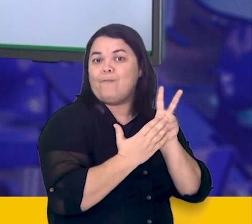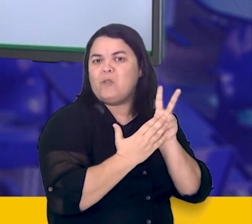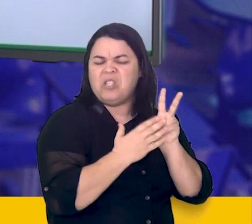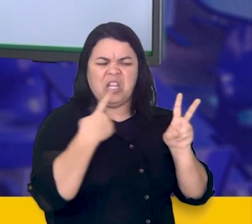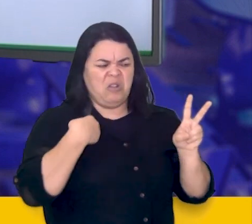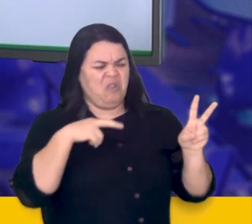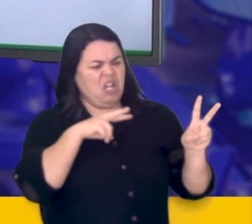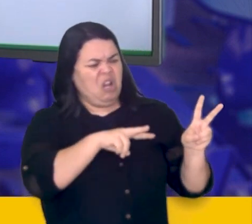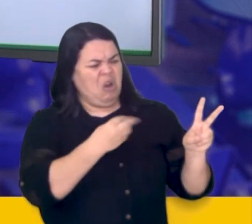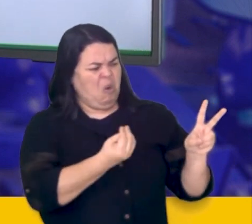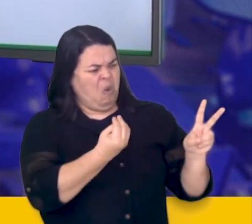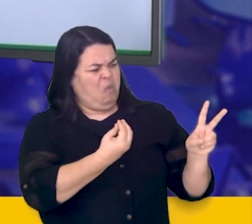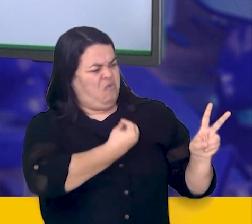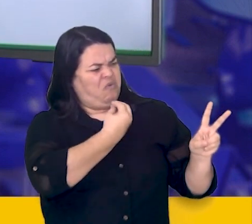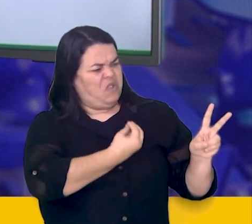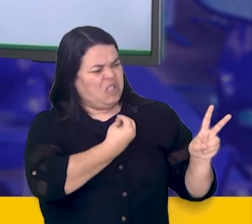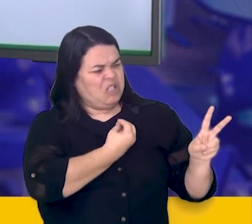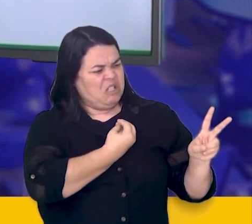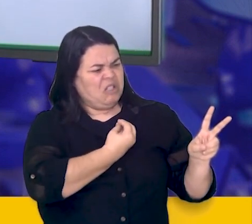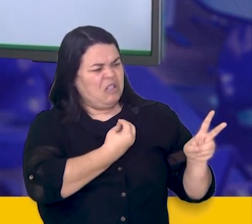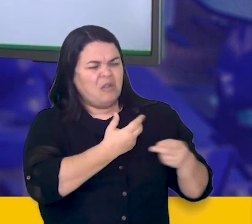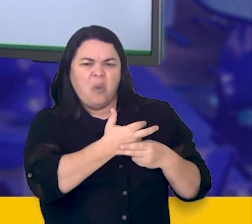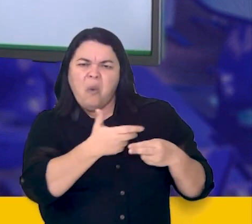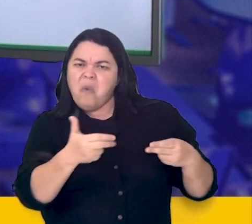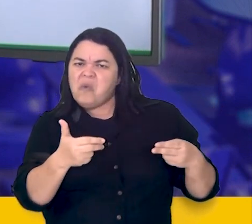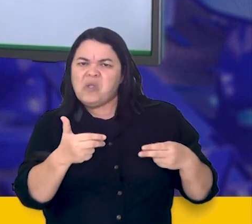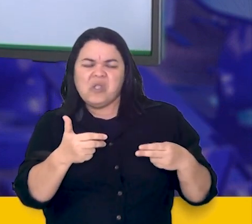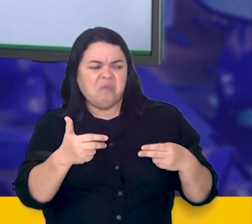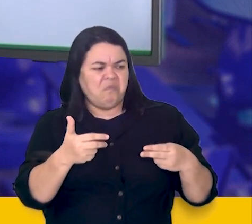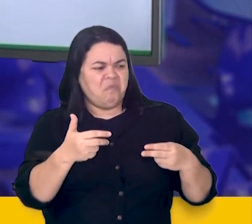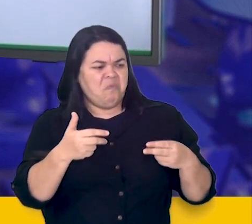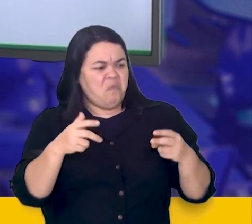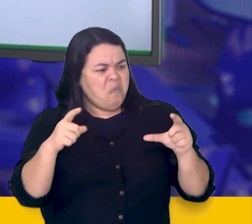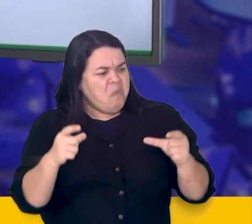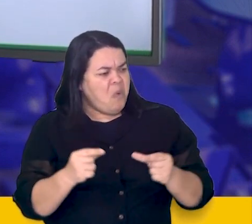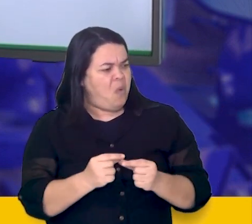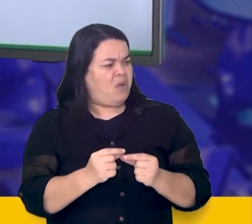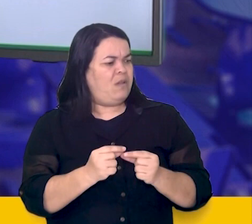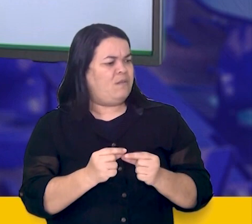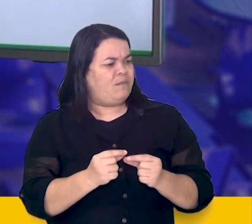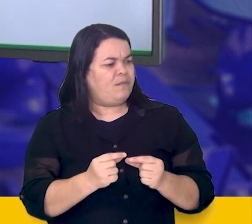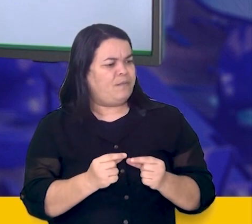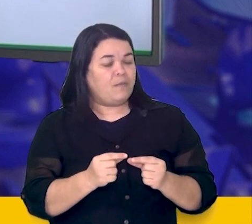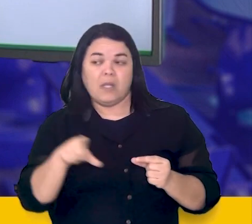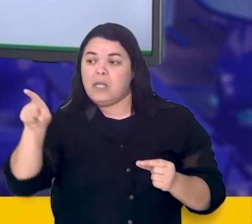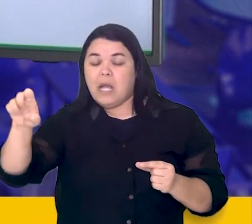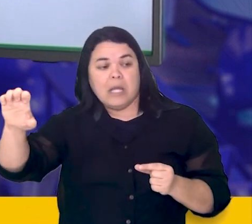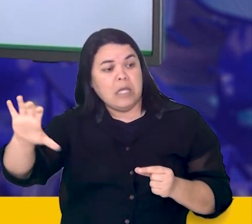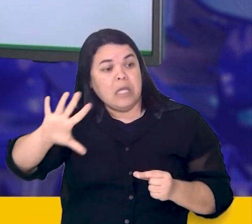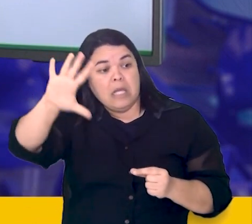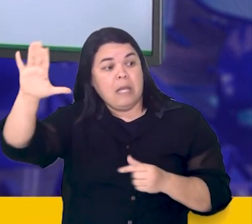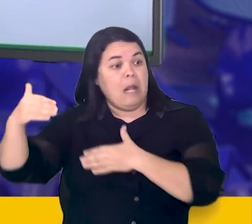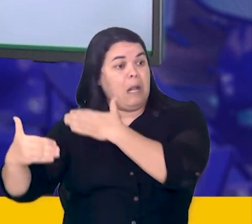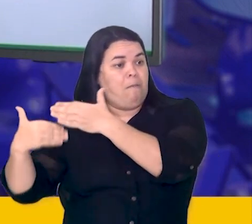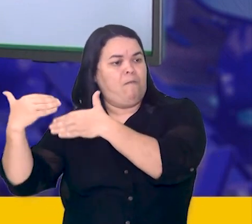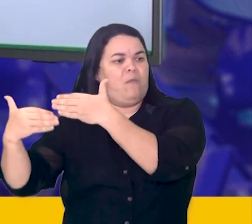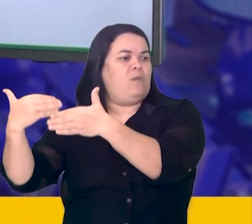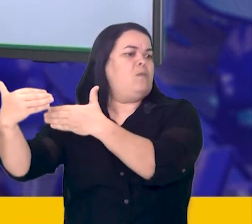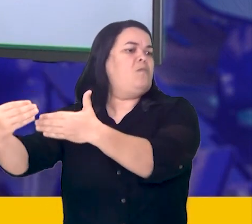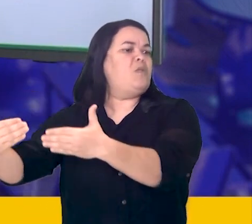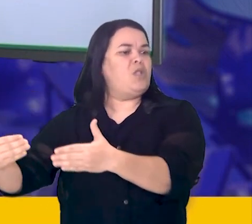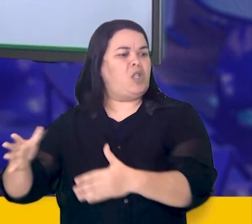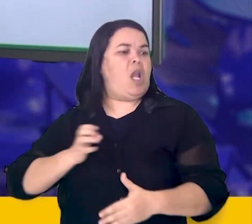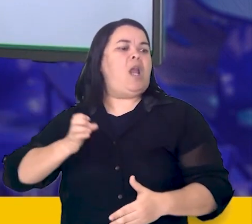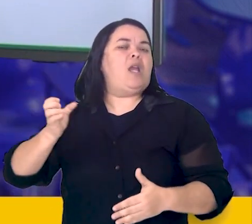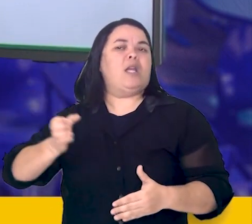conseguiu subsistir com tão pouco, já que a Europa, nesse momento, precisava cada vez de mais e